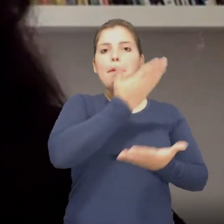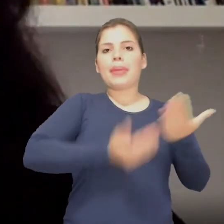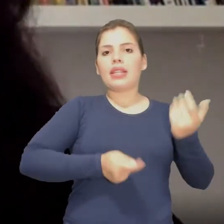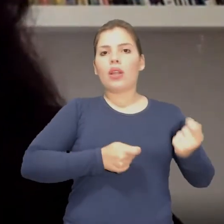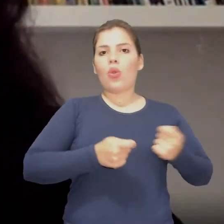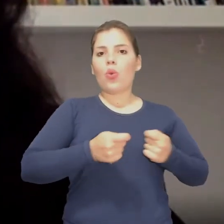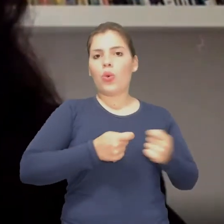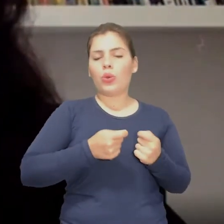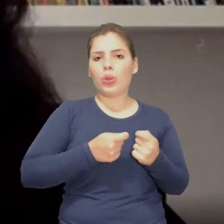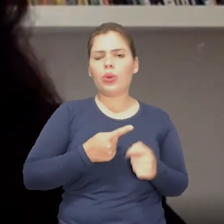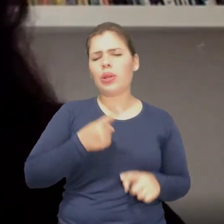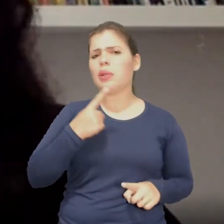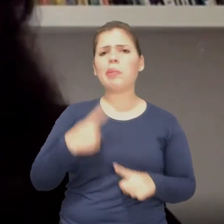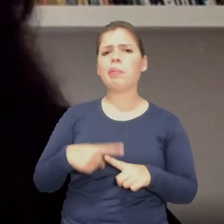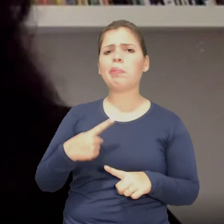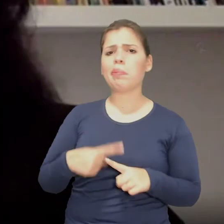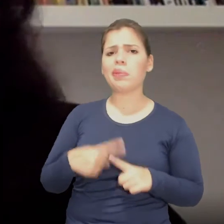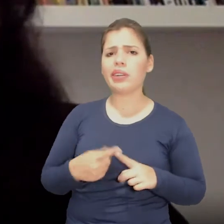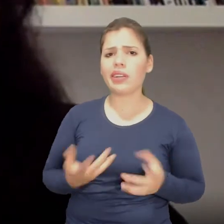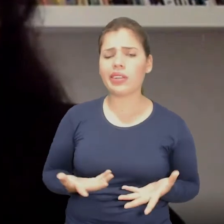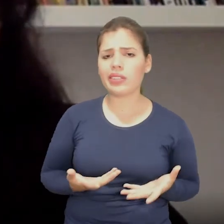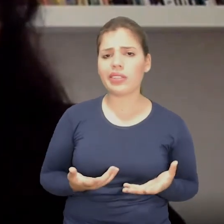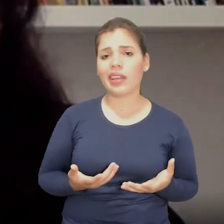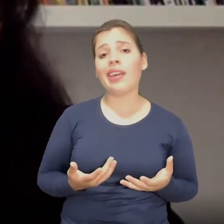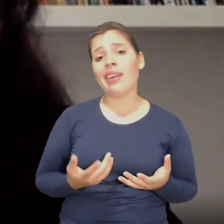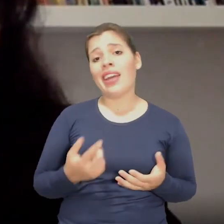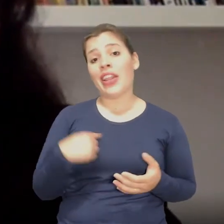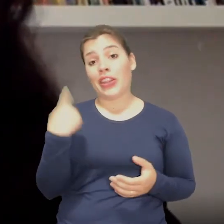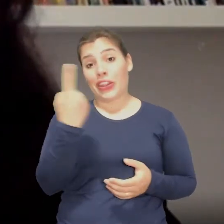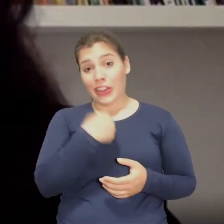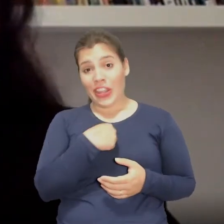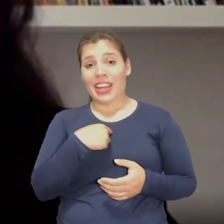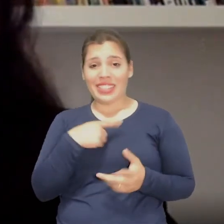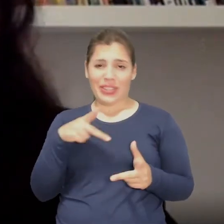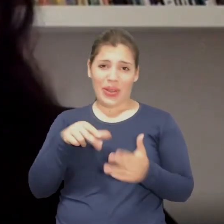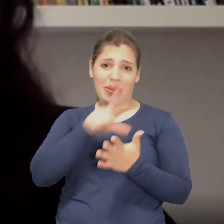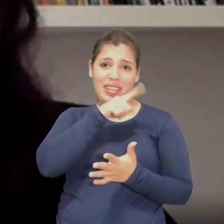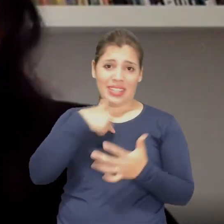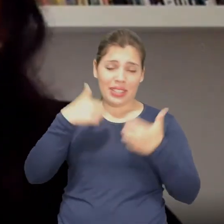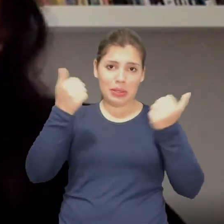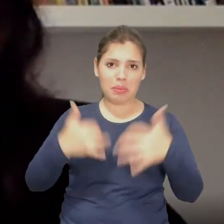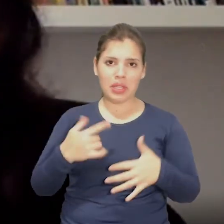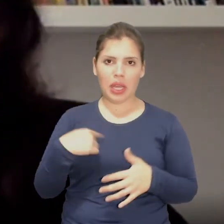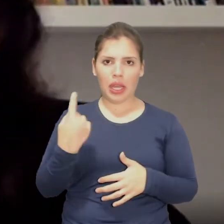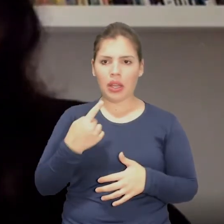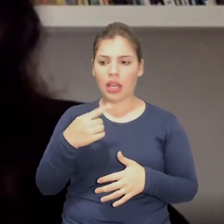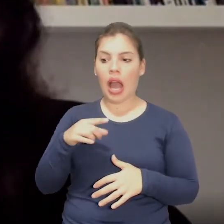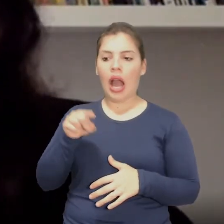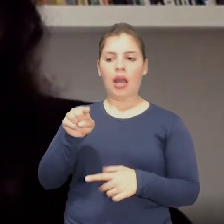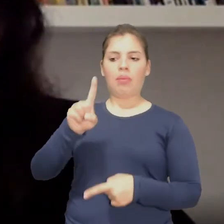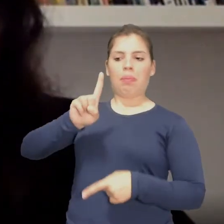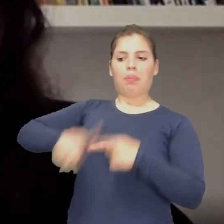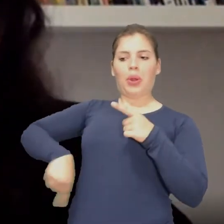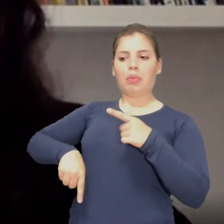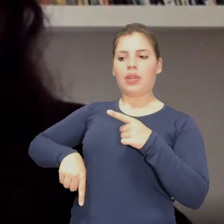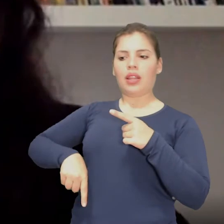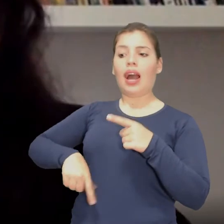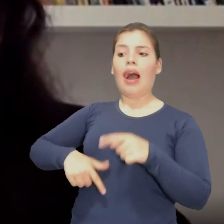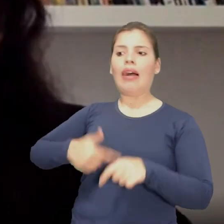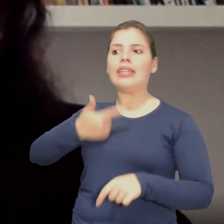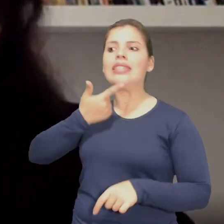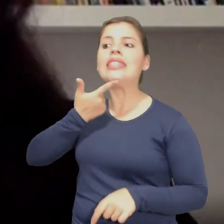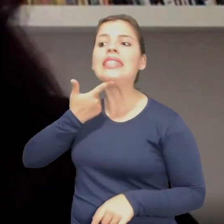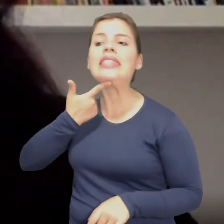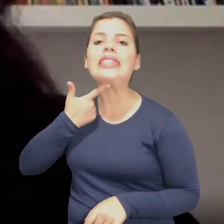perdendo o controle? Primeiro, por aquilo tudo que eu já disse, né? Assim, quando a gente se sente proibido de alguma coisa, a gente quer mais, vamos